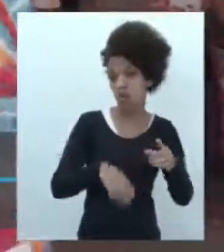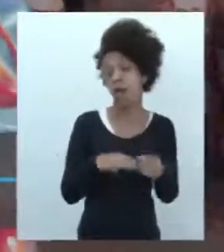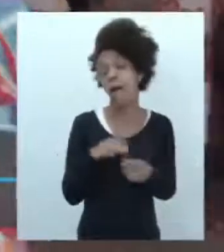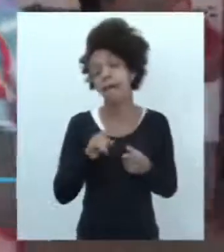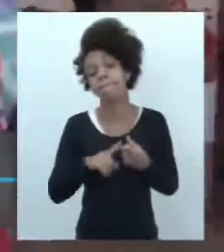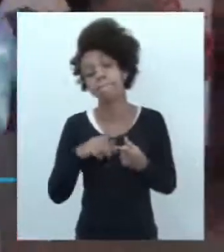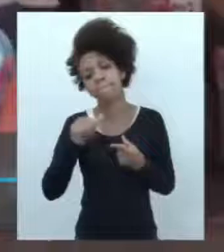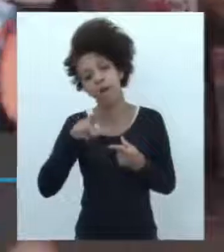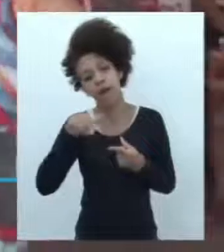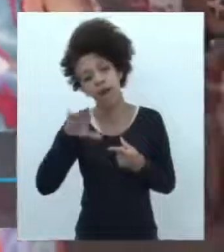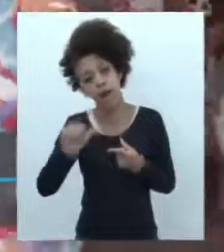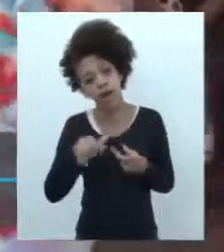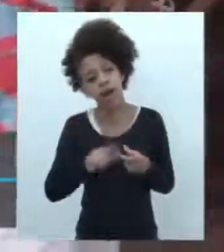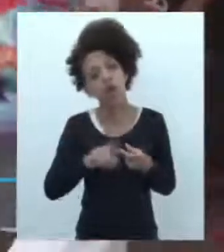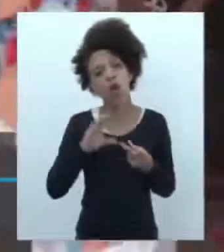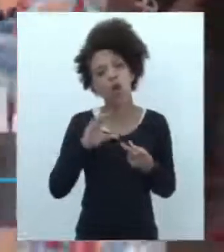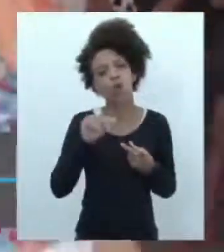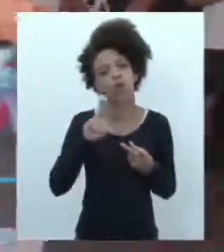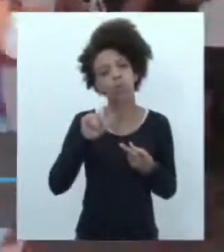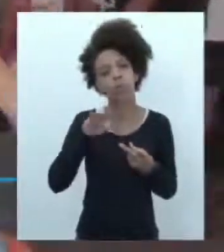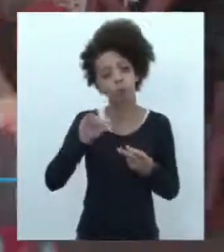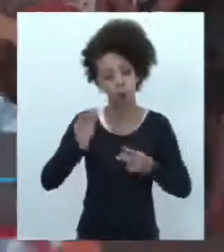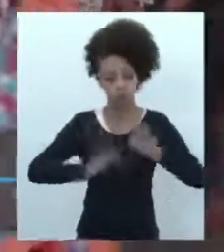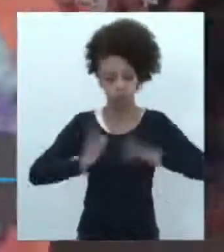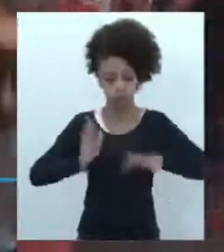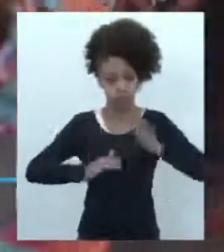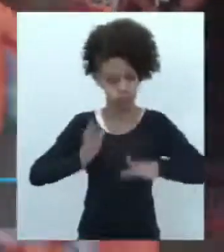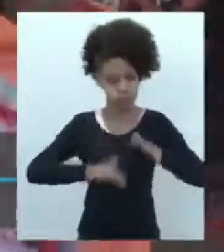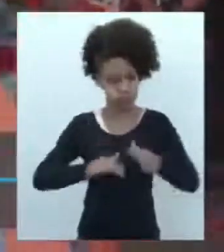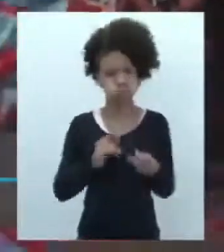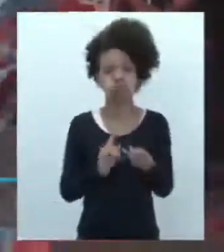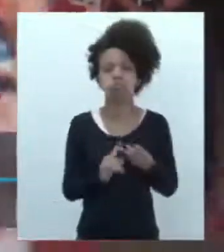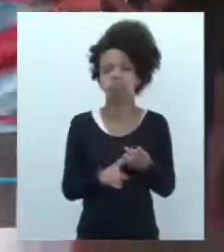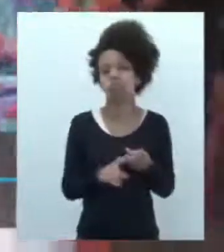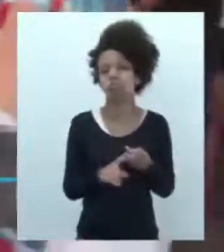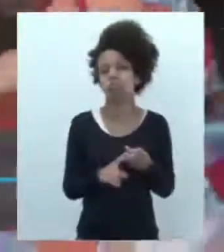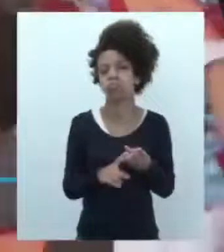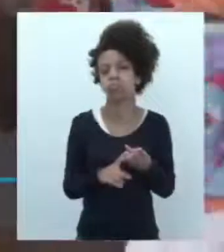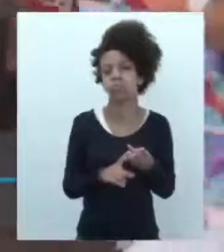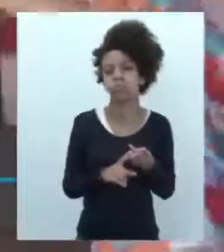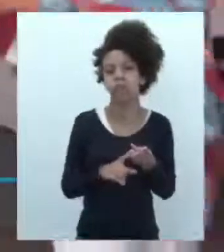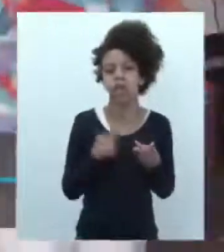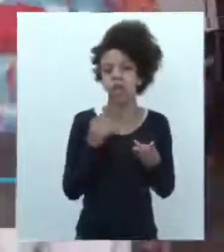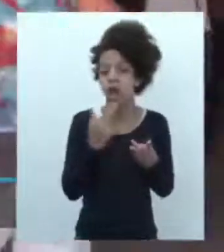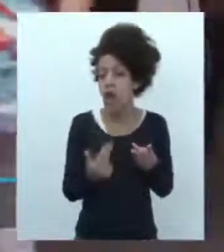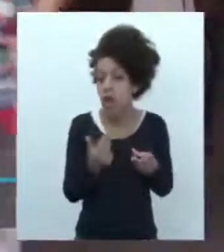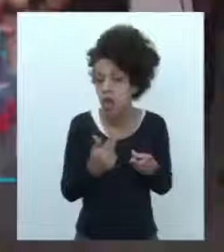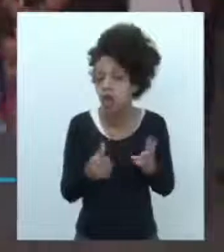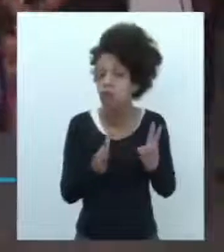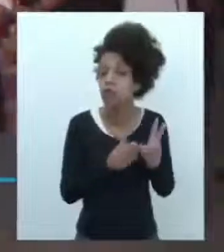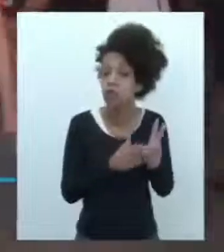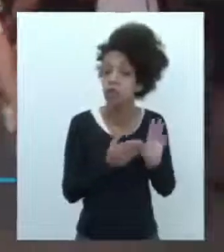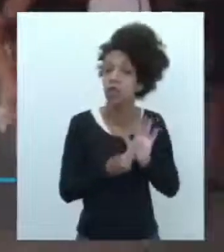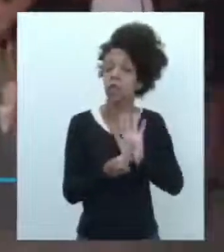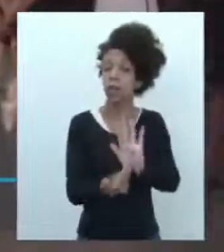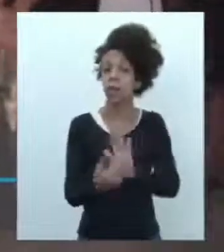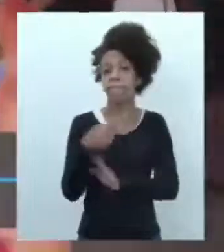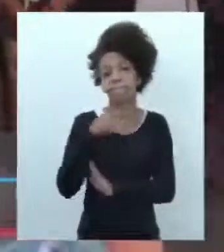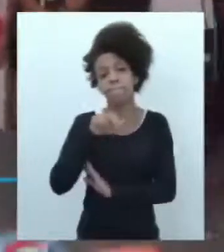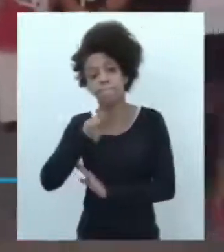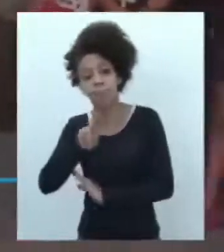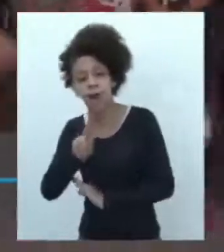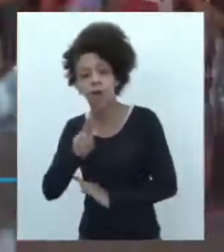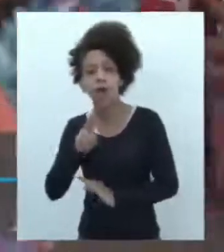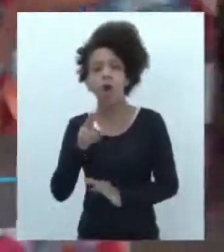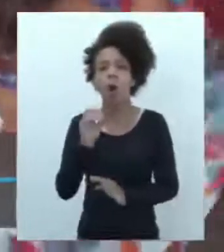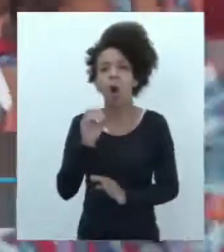maraca, né, no curimbó, que é o tambor, né, aquele pauoco. Na língua indígena, o curimbó ele representa pauoco.